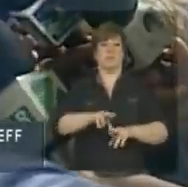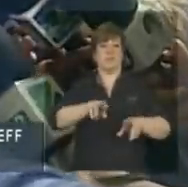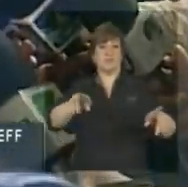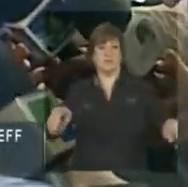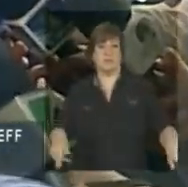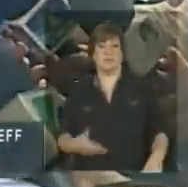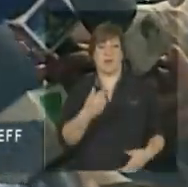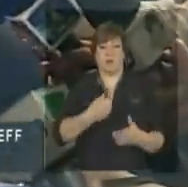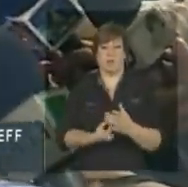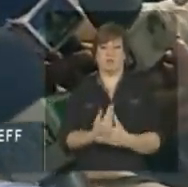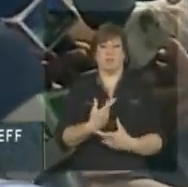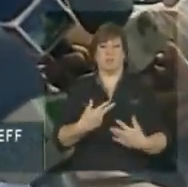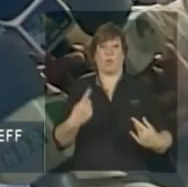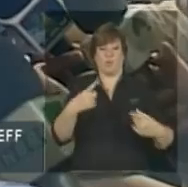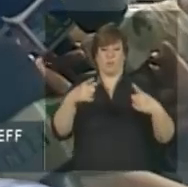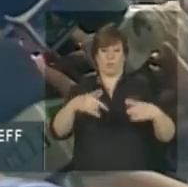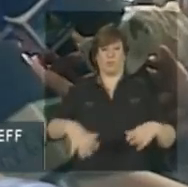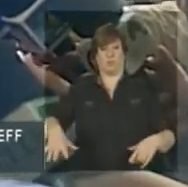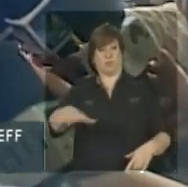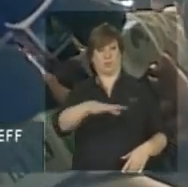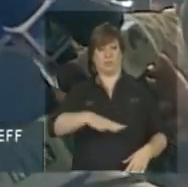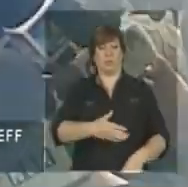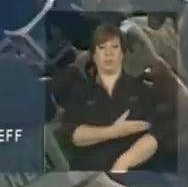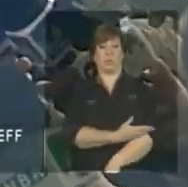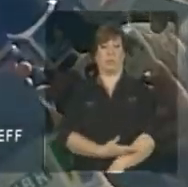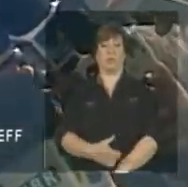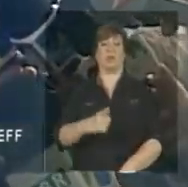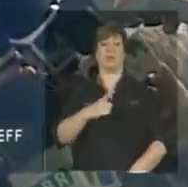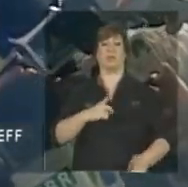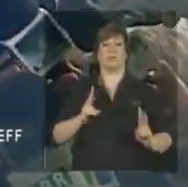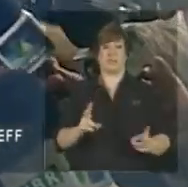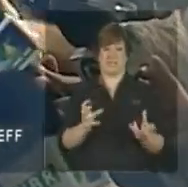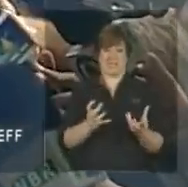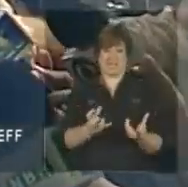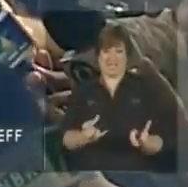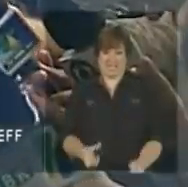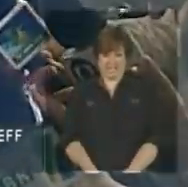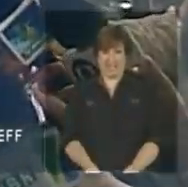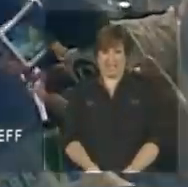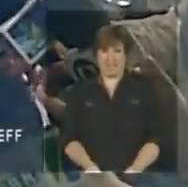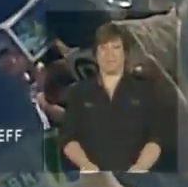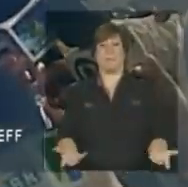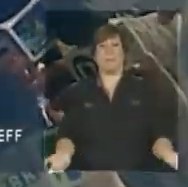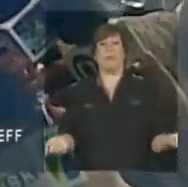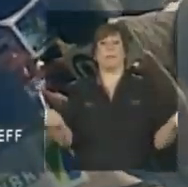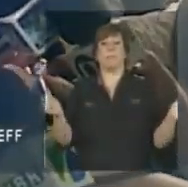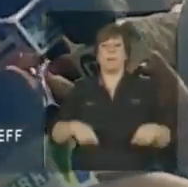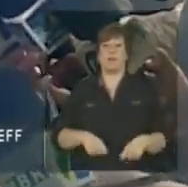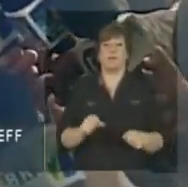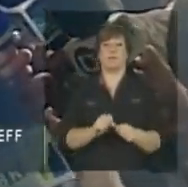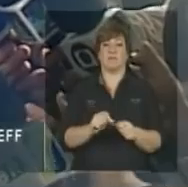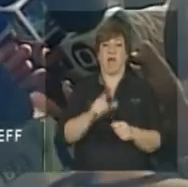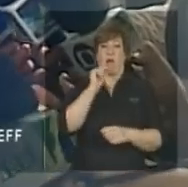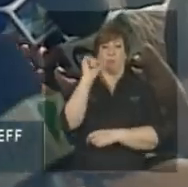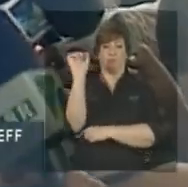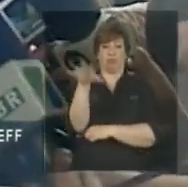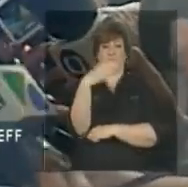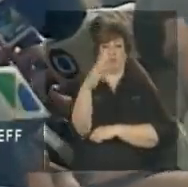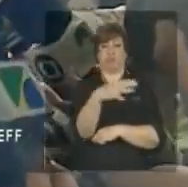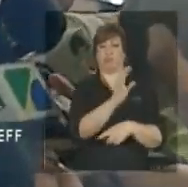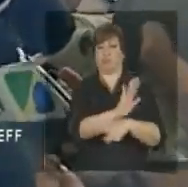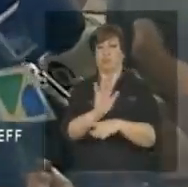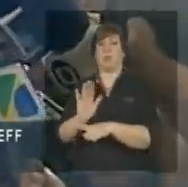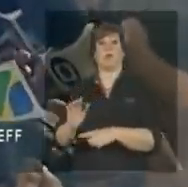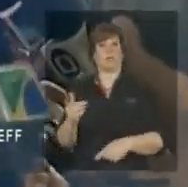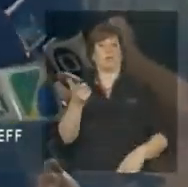diferenciada. Numa região que tem uma característica que é a seca, né, você poder irrigar é um grande